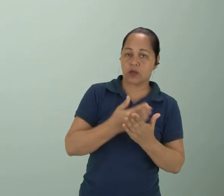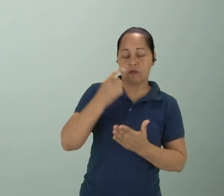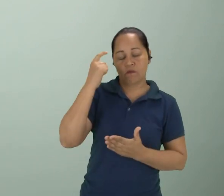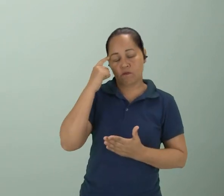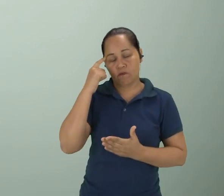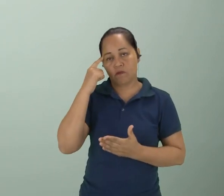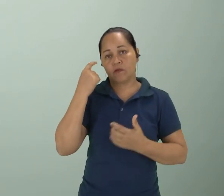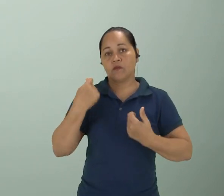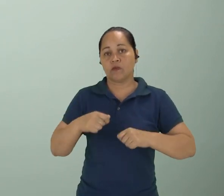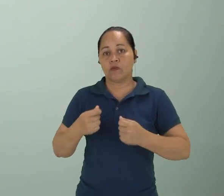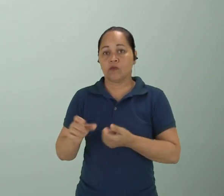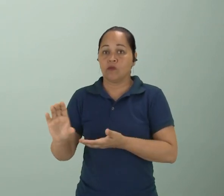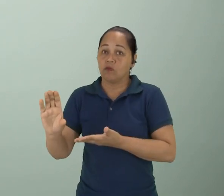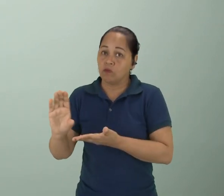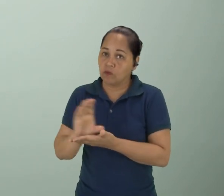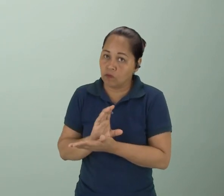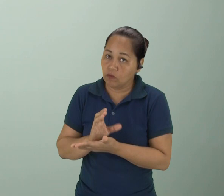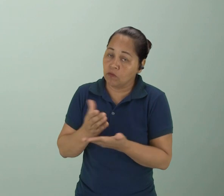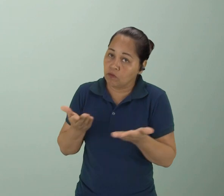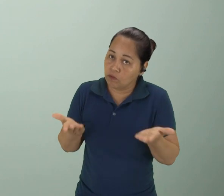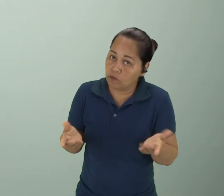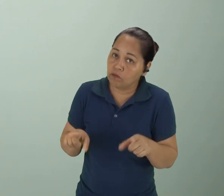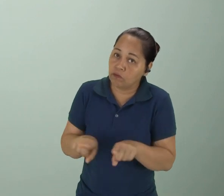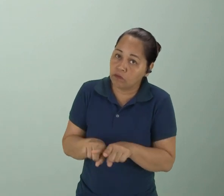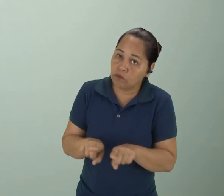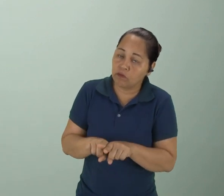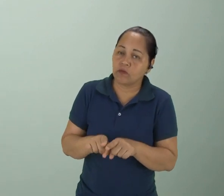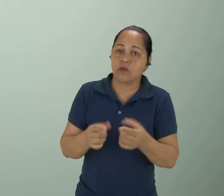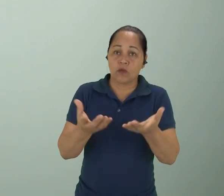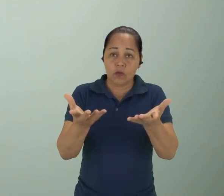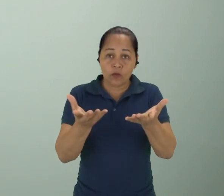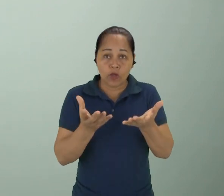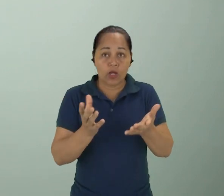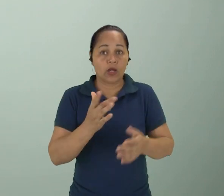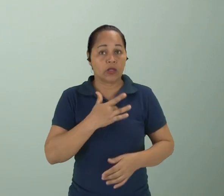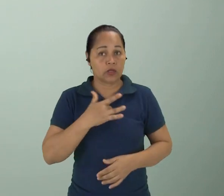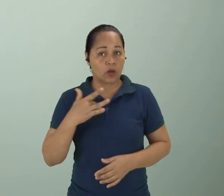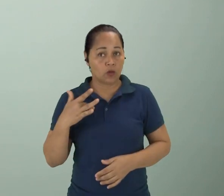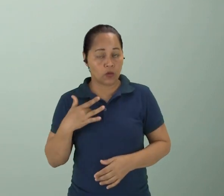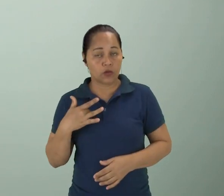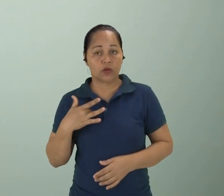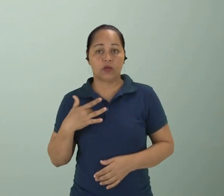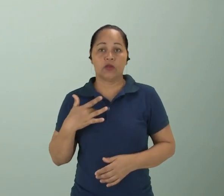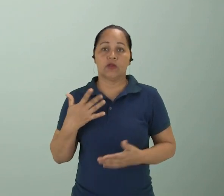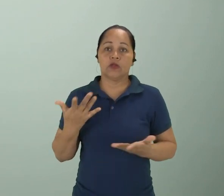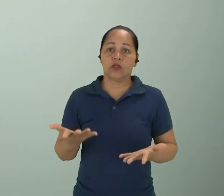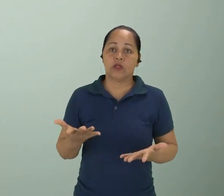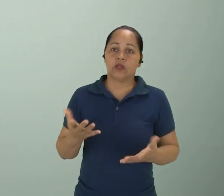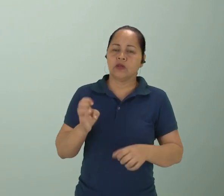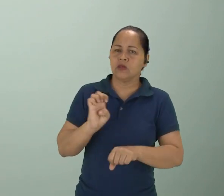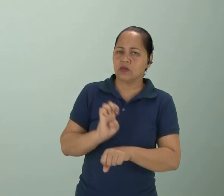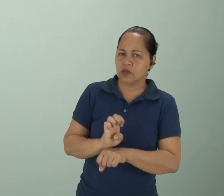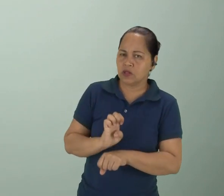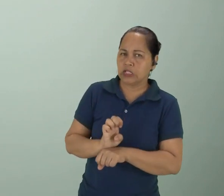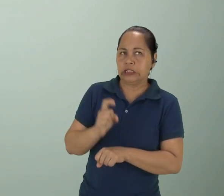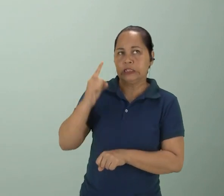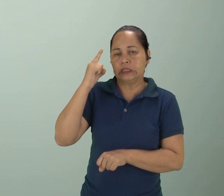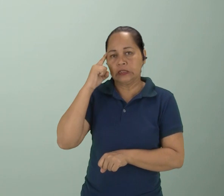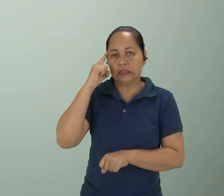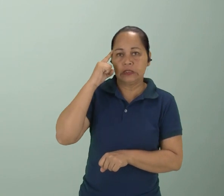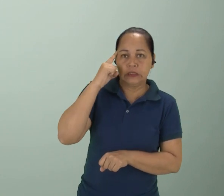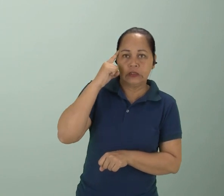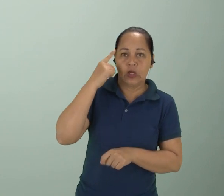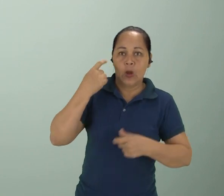precisa de investimento econômico também que é saúde então é o nosso estado vive esse dilema